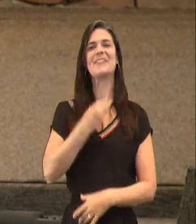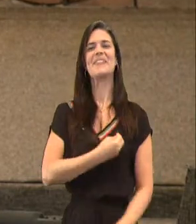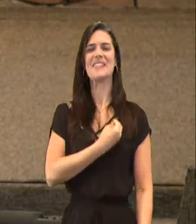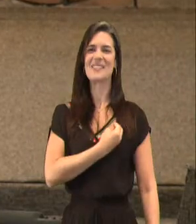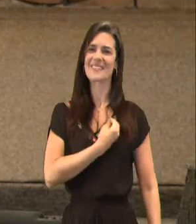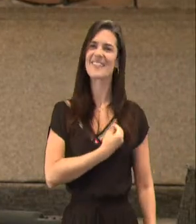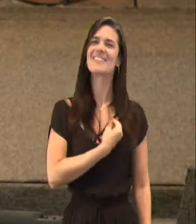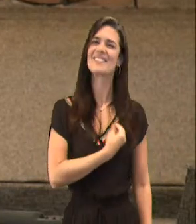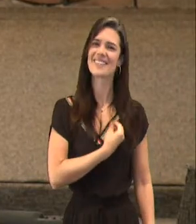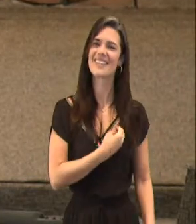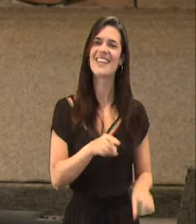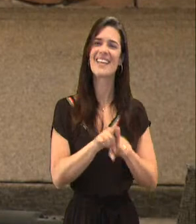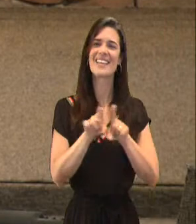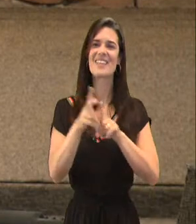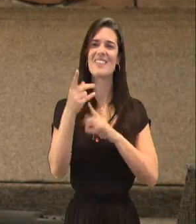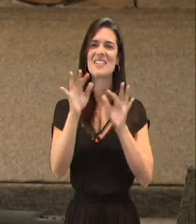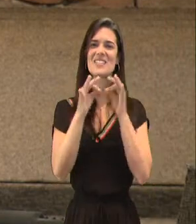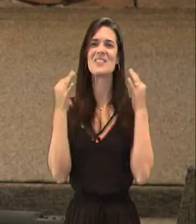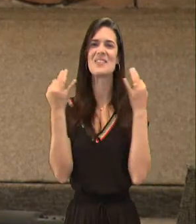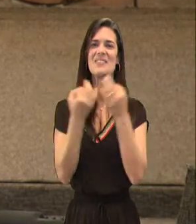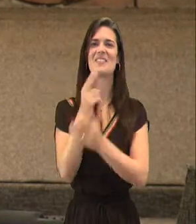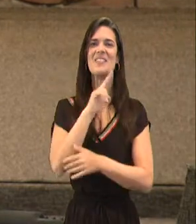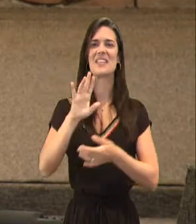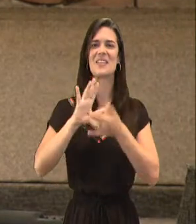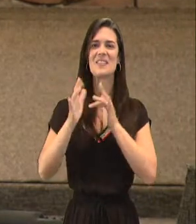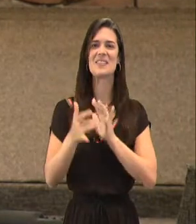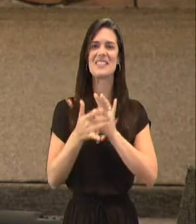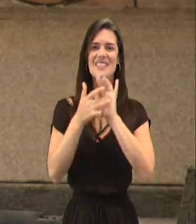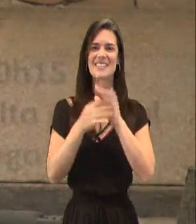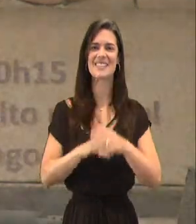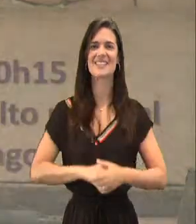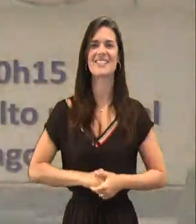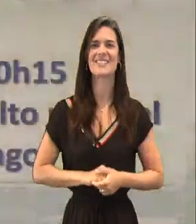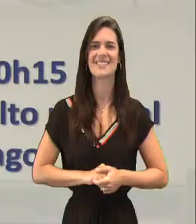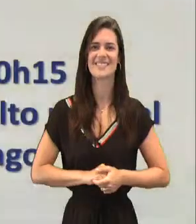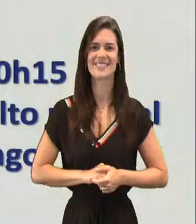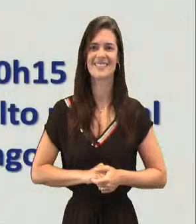sua vida e a sua família, em nome de Jesus.